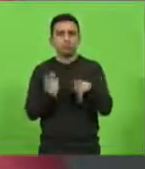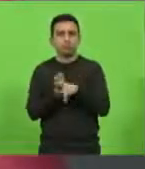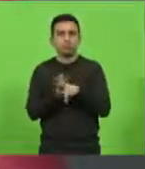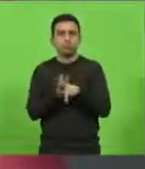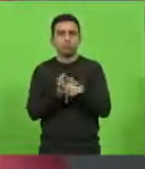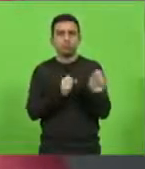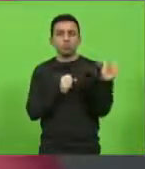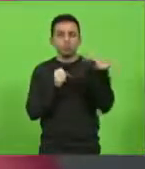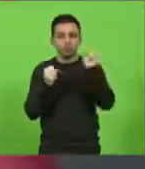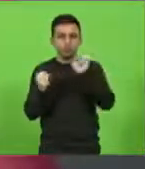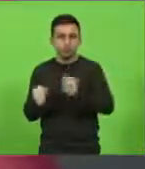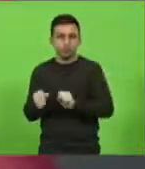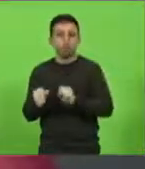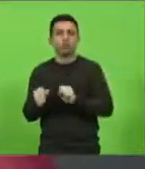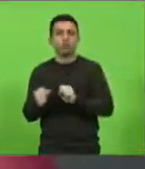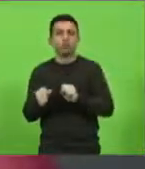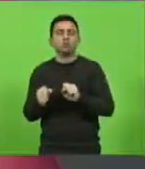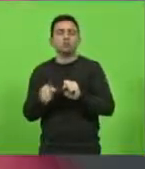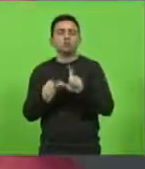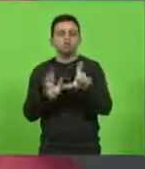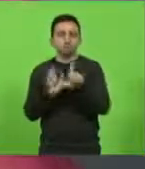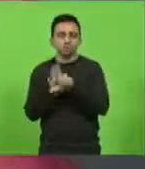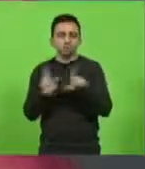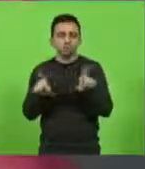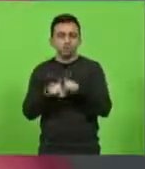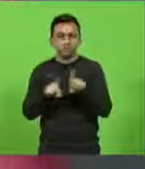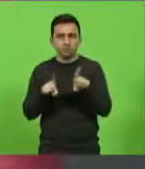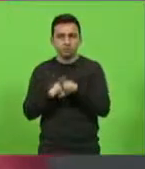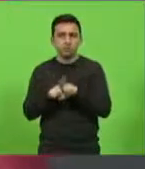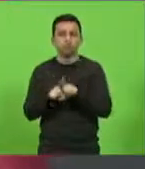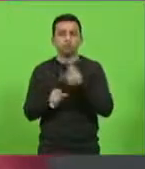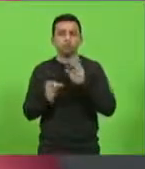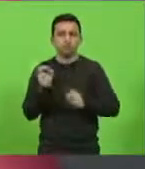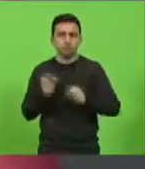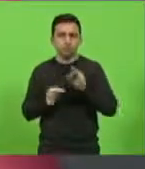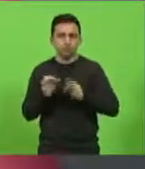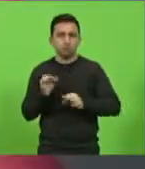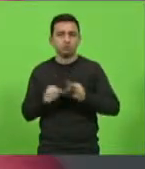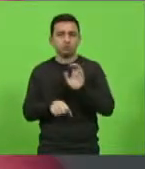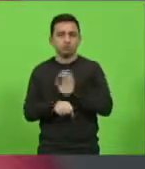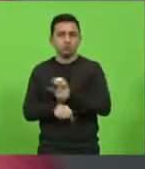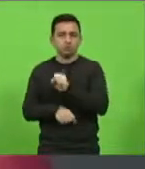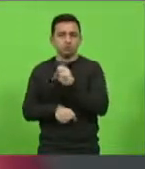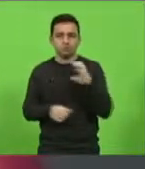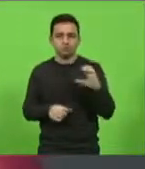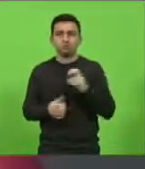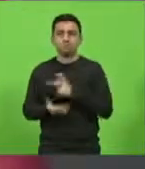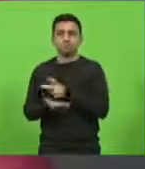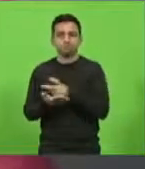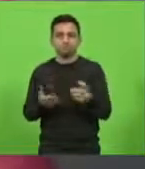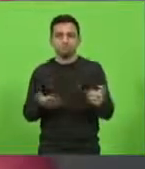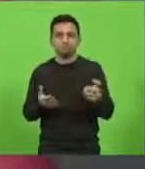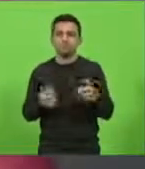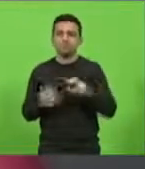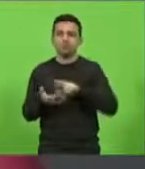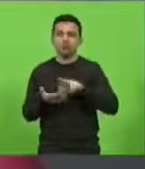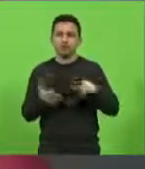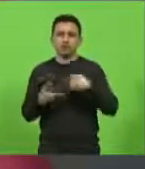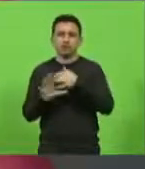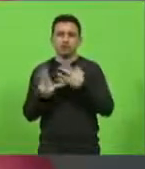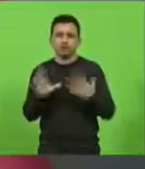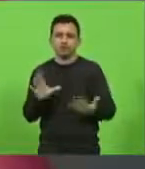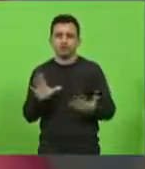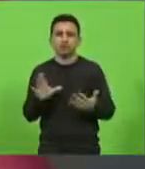legislativo e judiciário do Estado o processo de impeachment por todas as suas características e natureza política